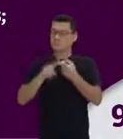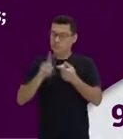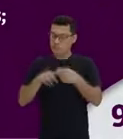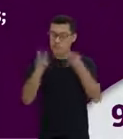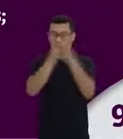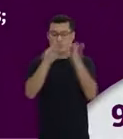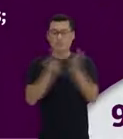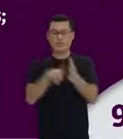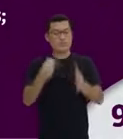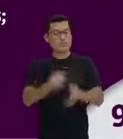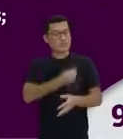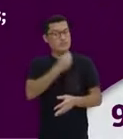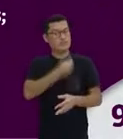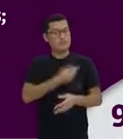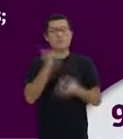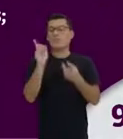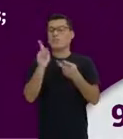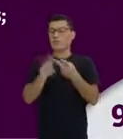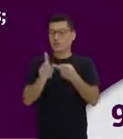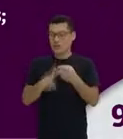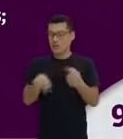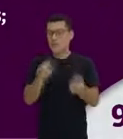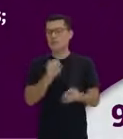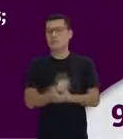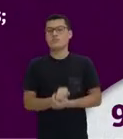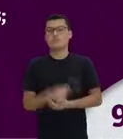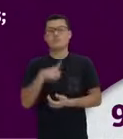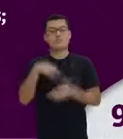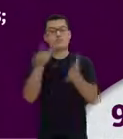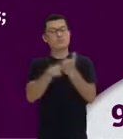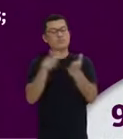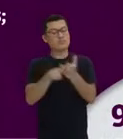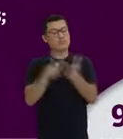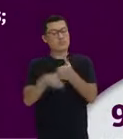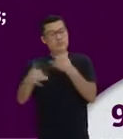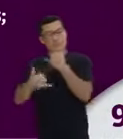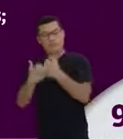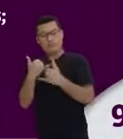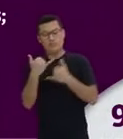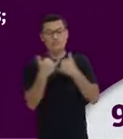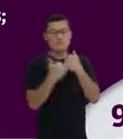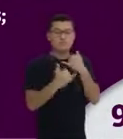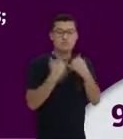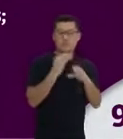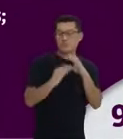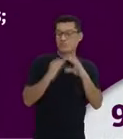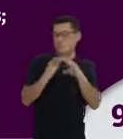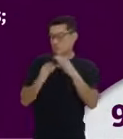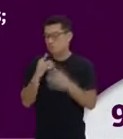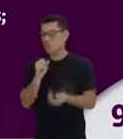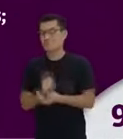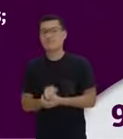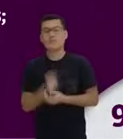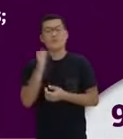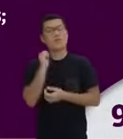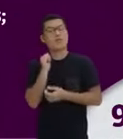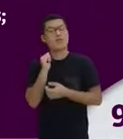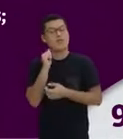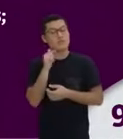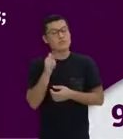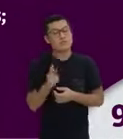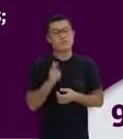projetos de vida e também ela pode ser no papel como entretenimento e divertimento nós vamos ter que